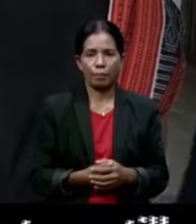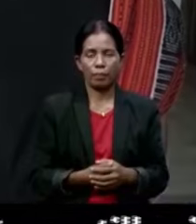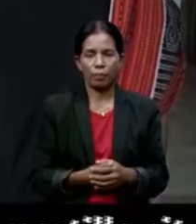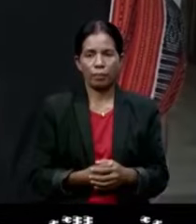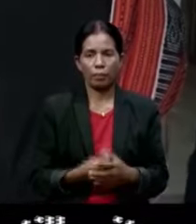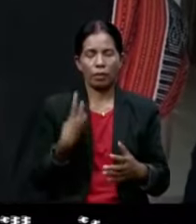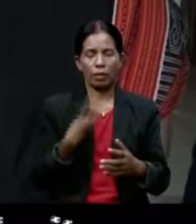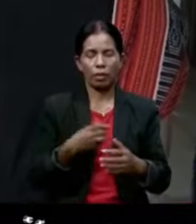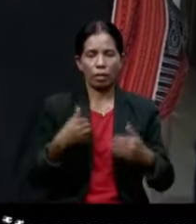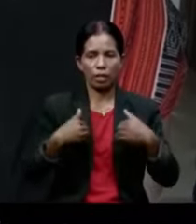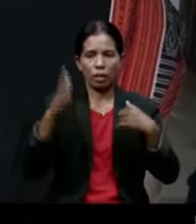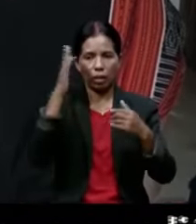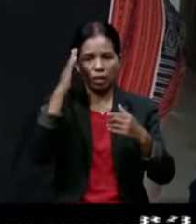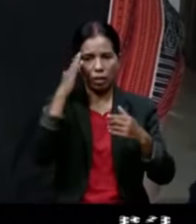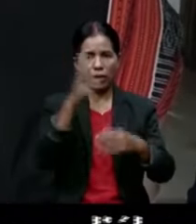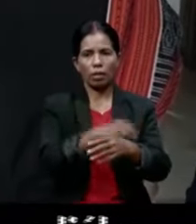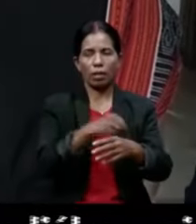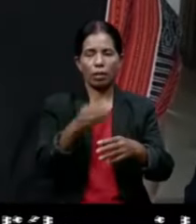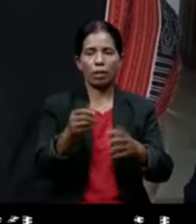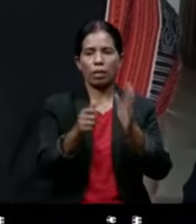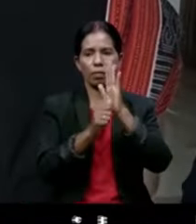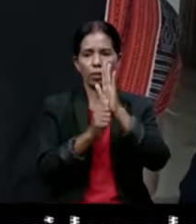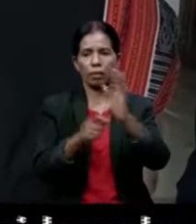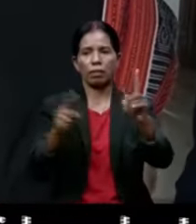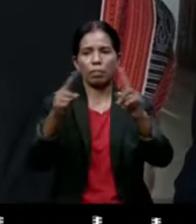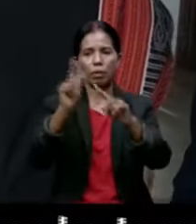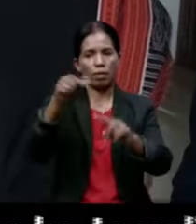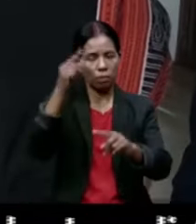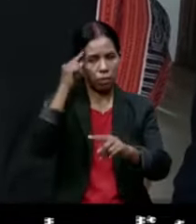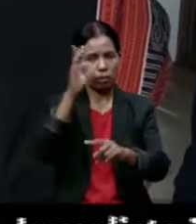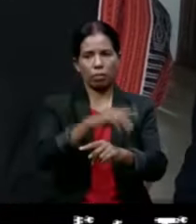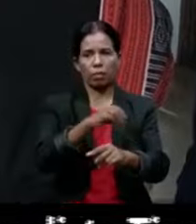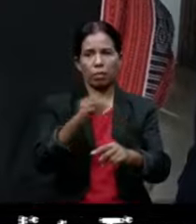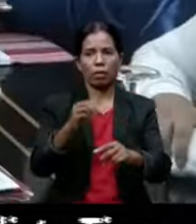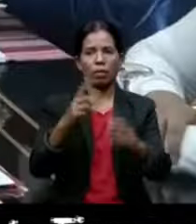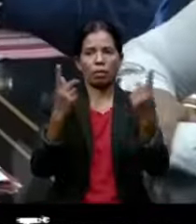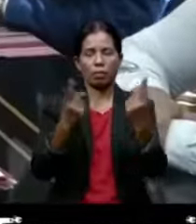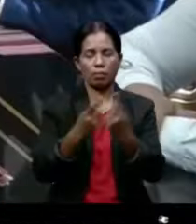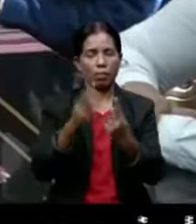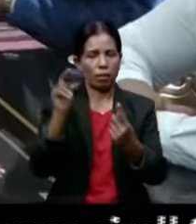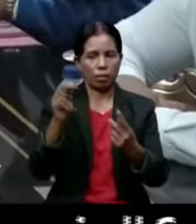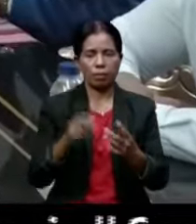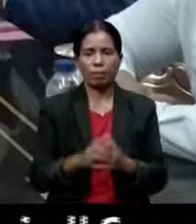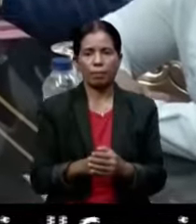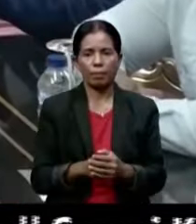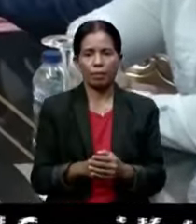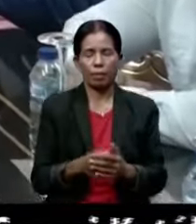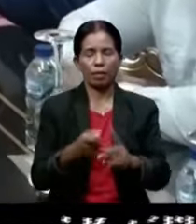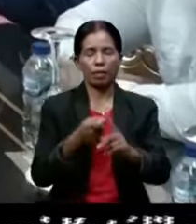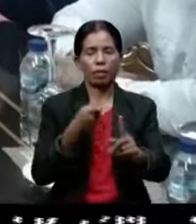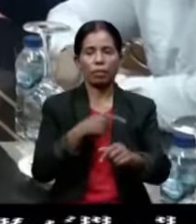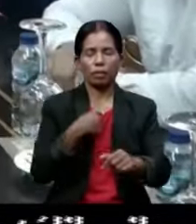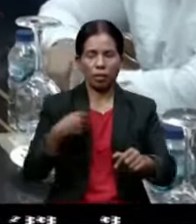Então a intenção para apresenta para o governo, né, a companhia. Investidor Rosicina ne